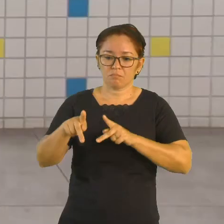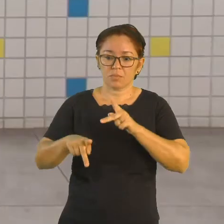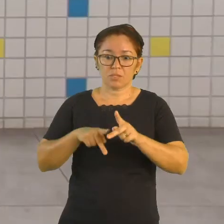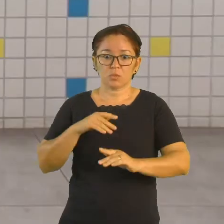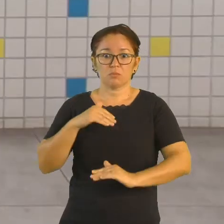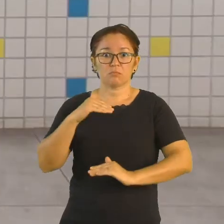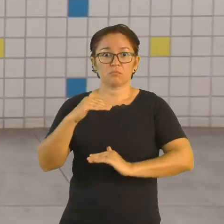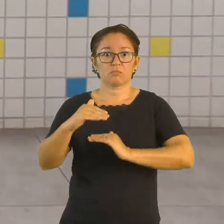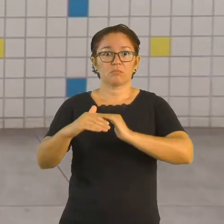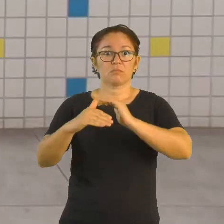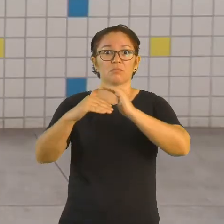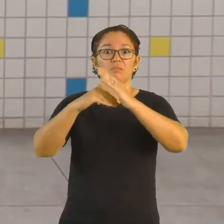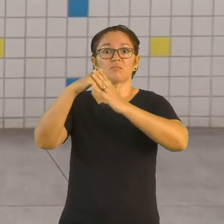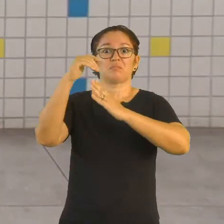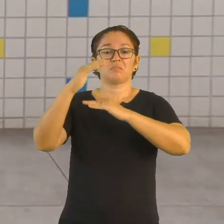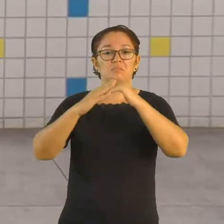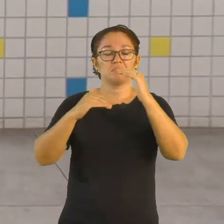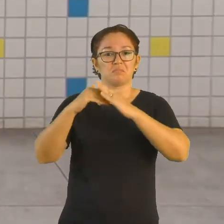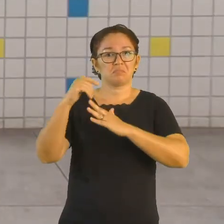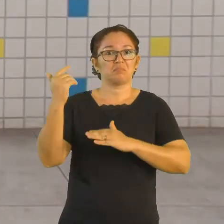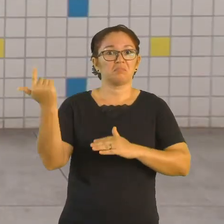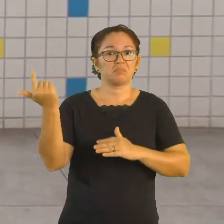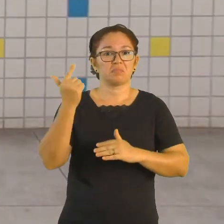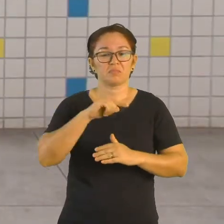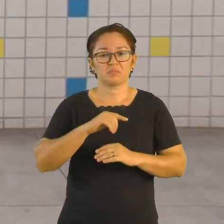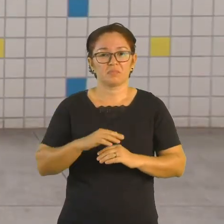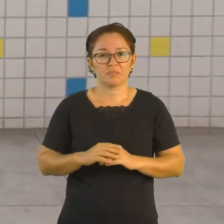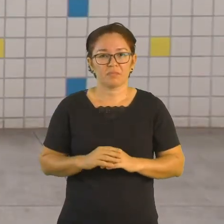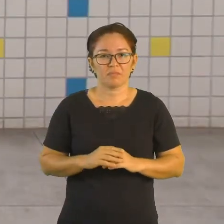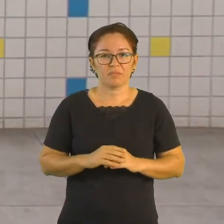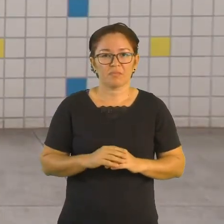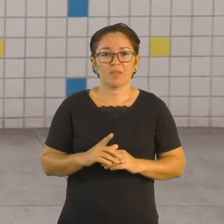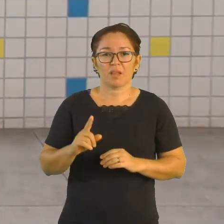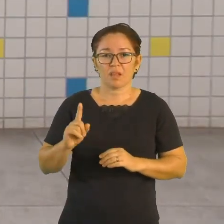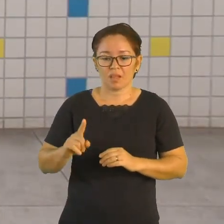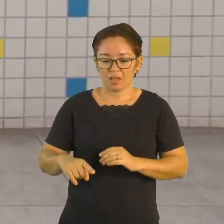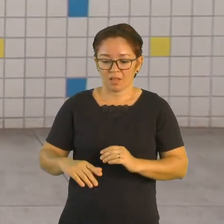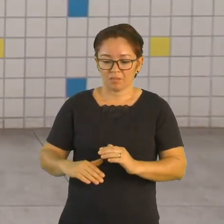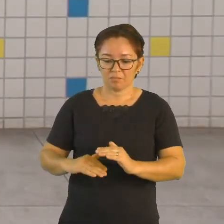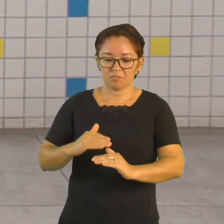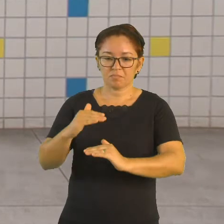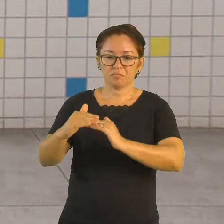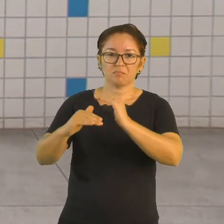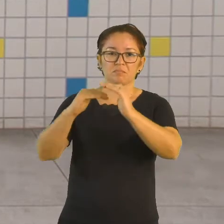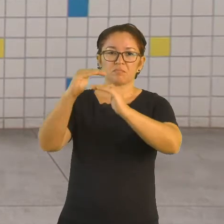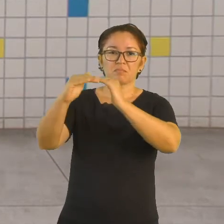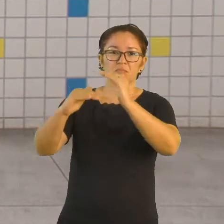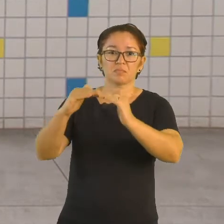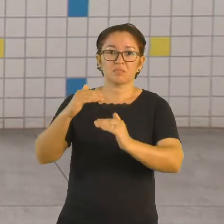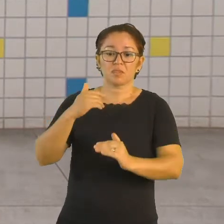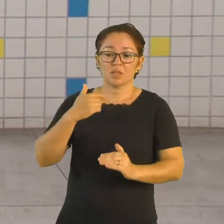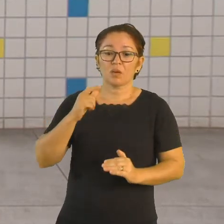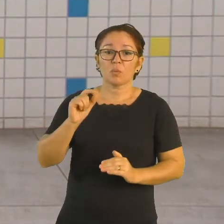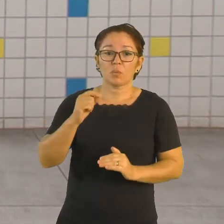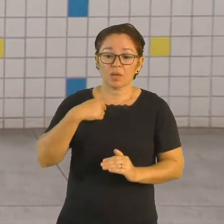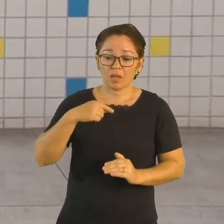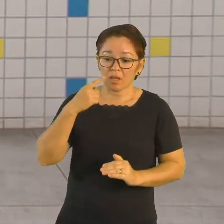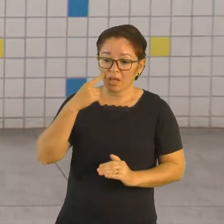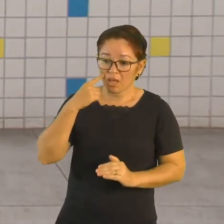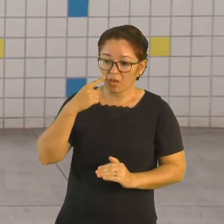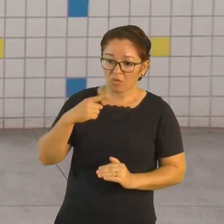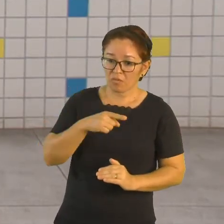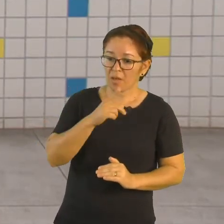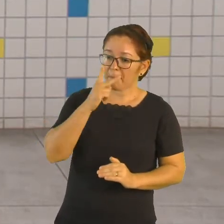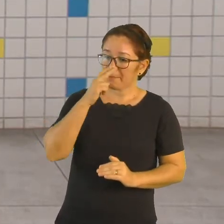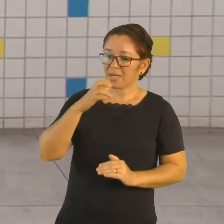professora? Serve como indicador geral de qualidade de vida, considerando fatores